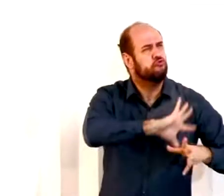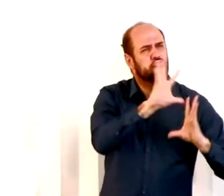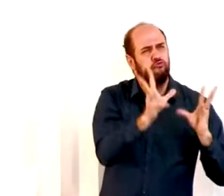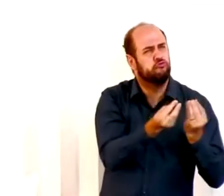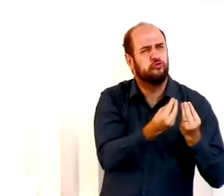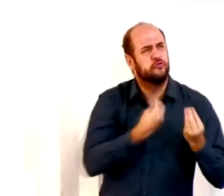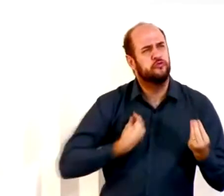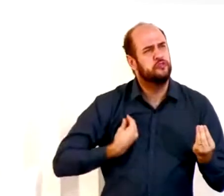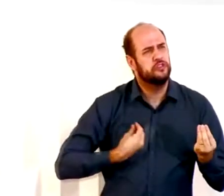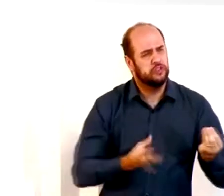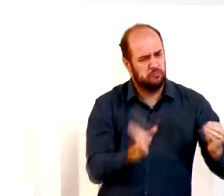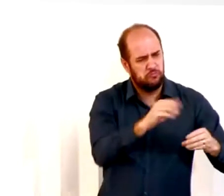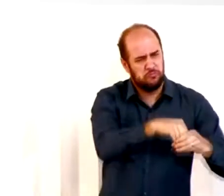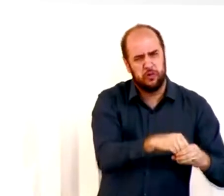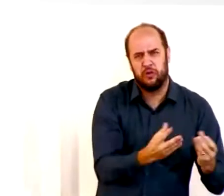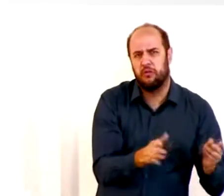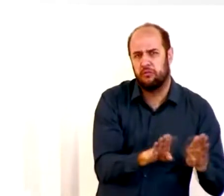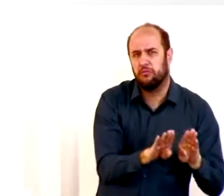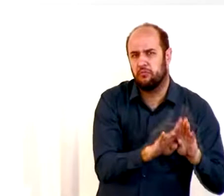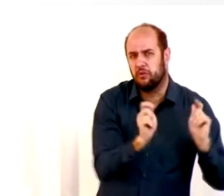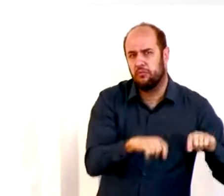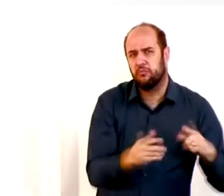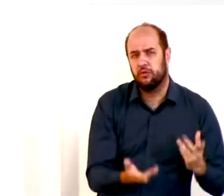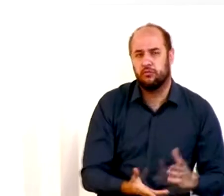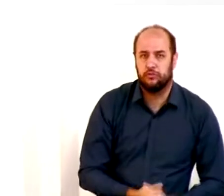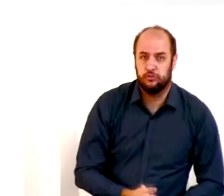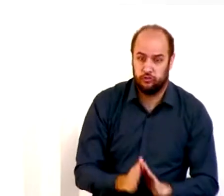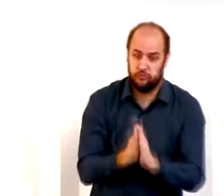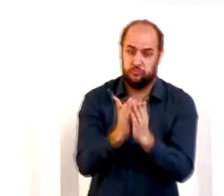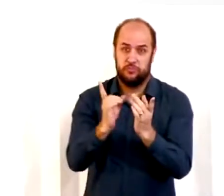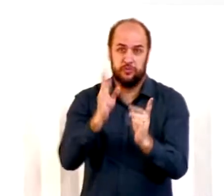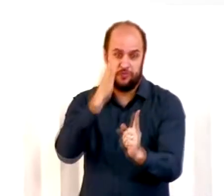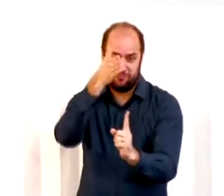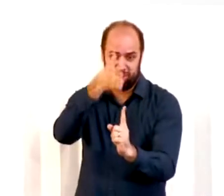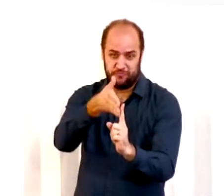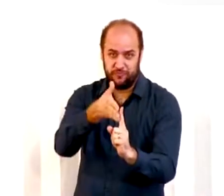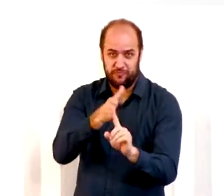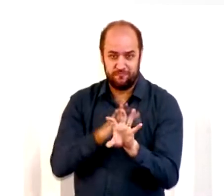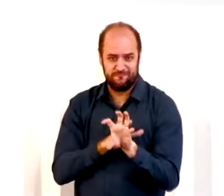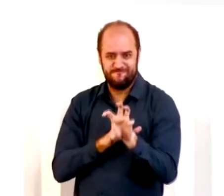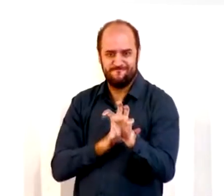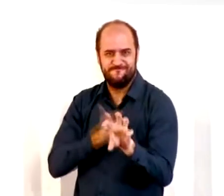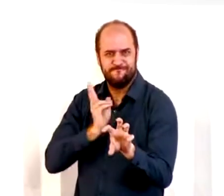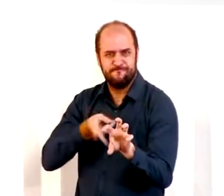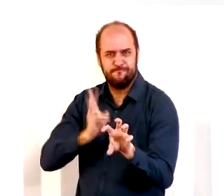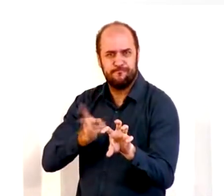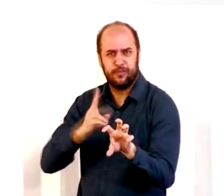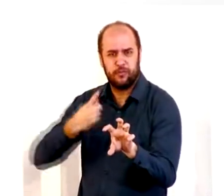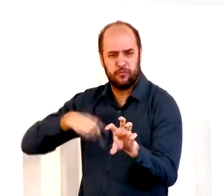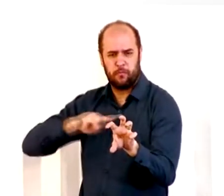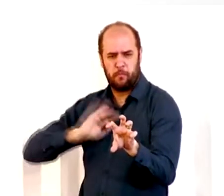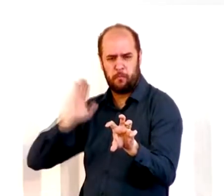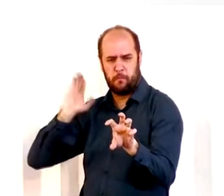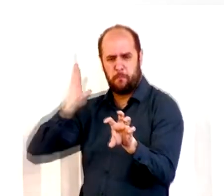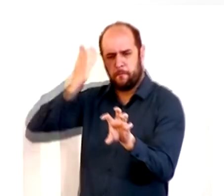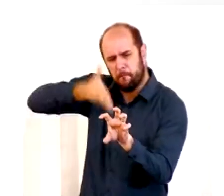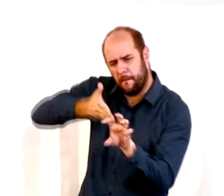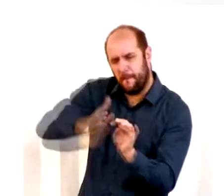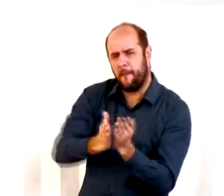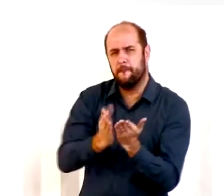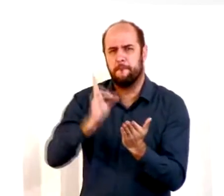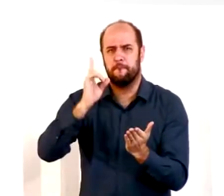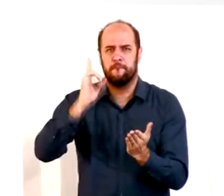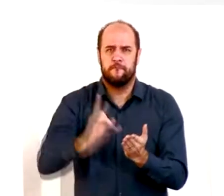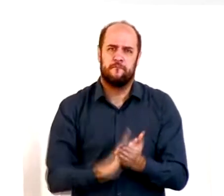ajudar a todos nós nessa manhã. A Bíblia no centro, meus irmãos, a Bíblia como a referência para uma